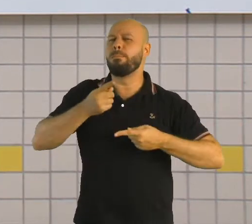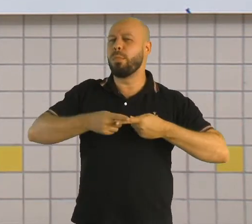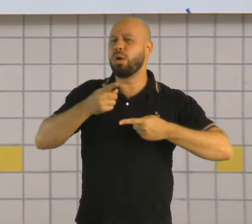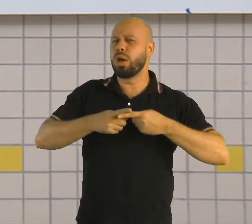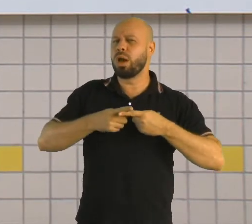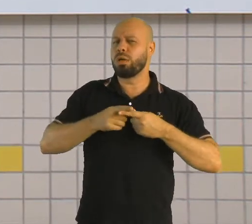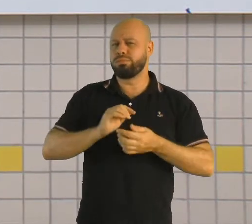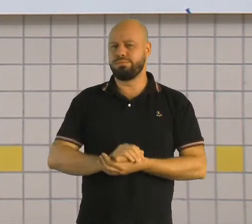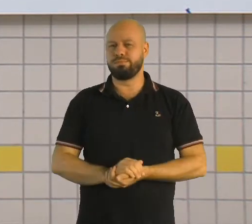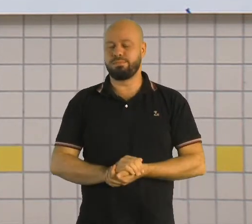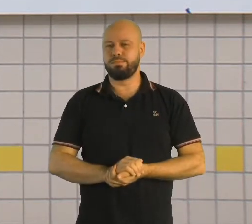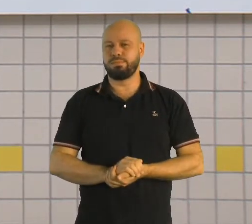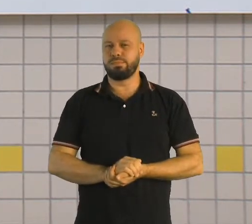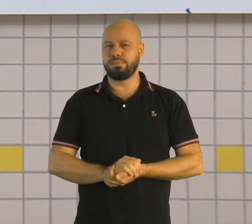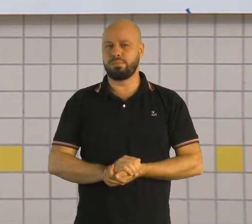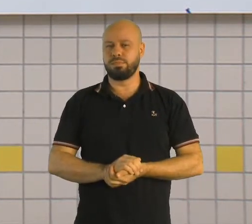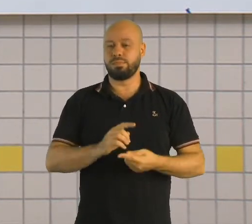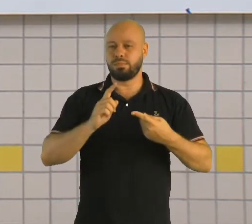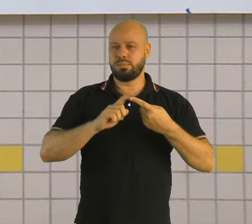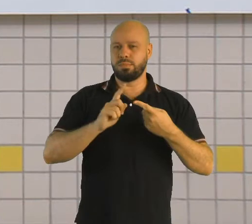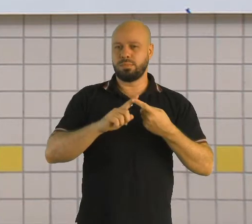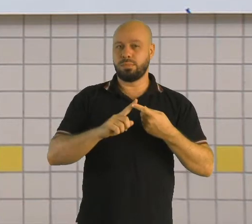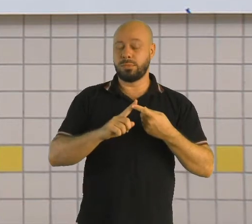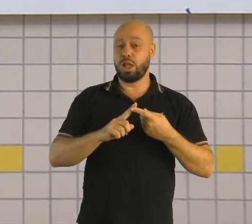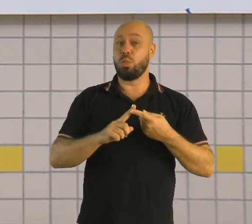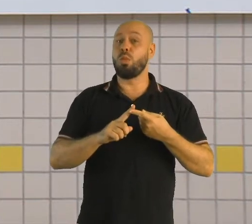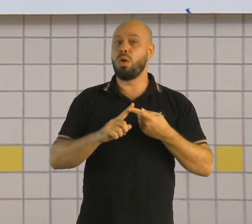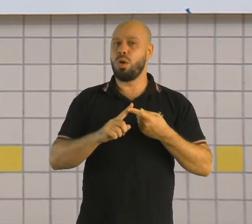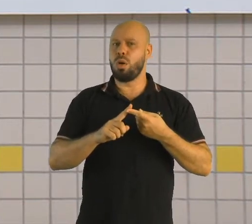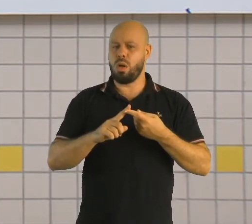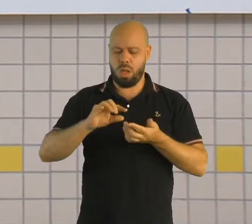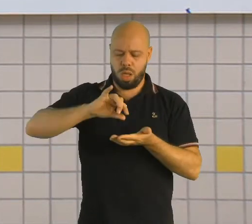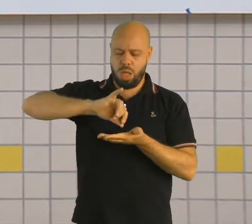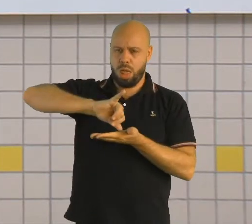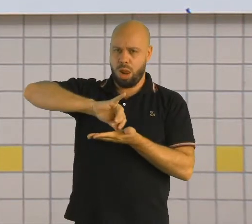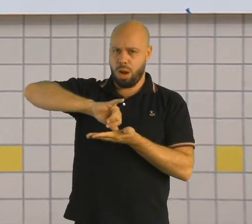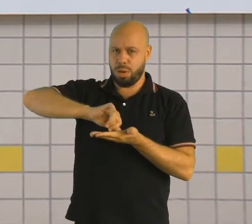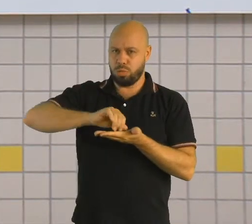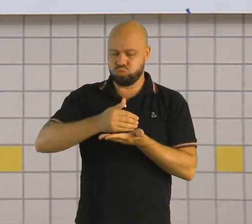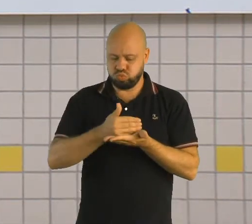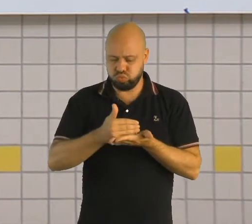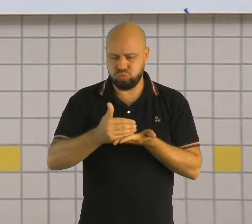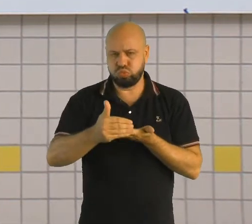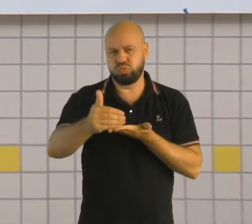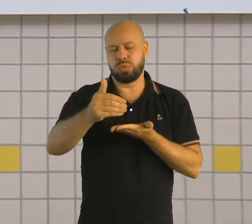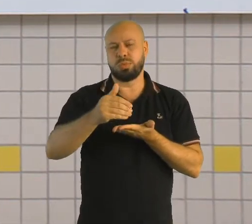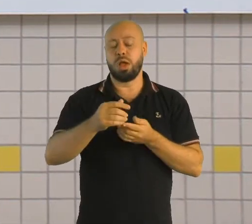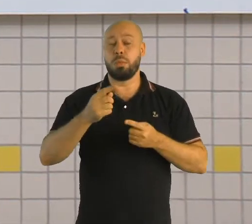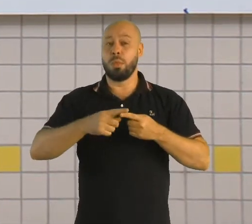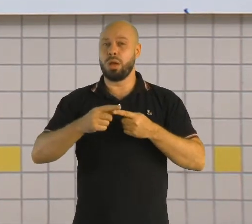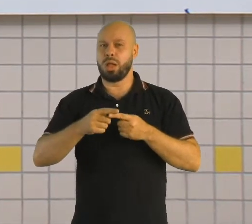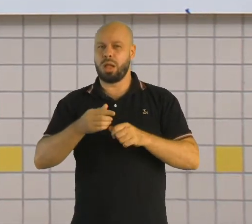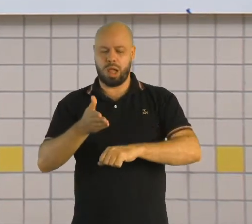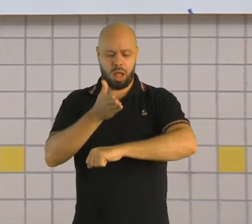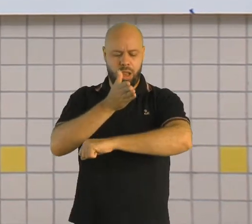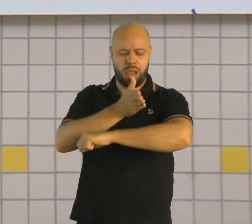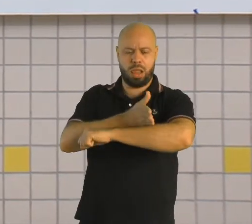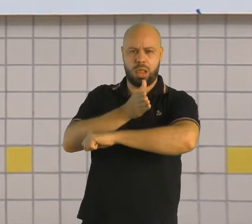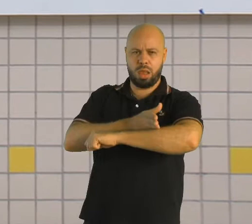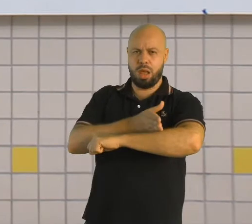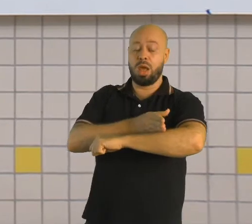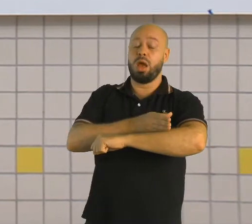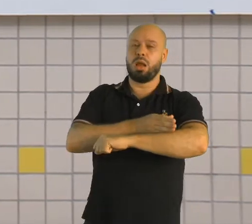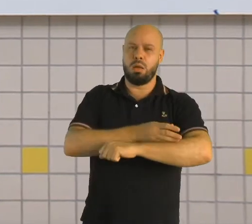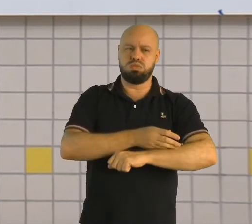Nós podemos destacar o surgimento do capitalismo, ou seja, uma sociedade que antes, né, durante a Idade Média, era uma sociedade